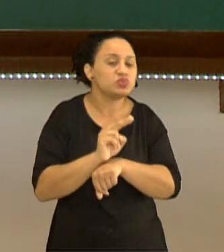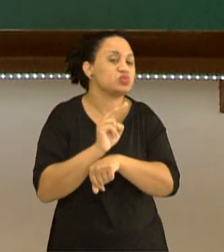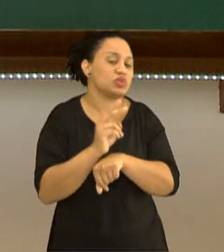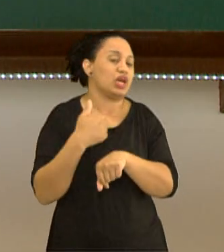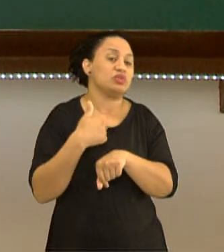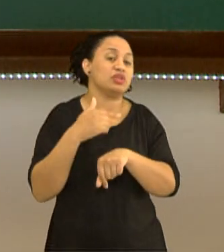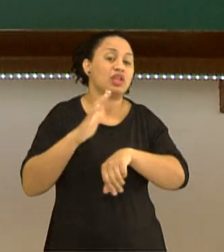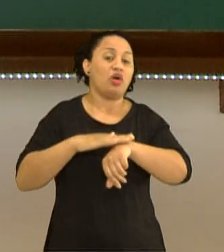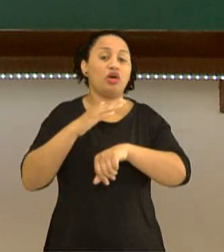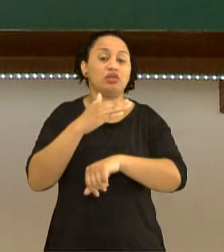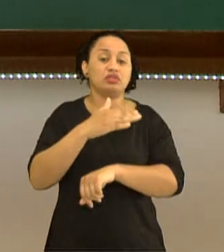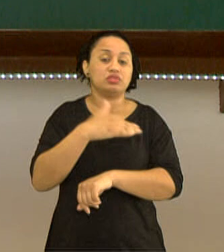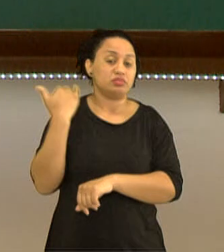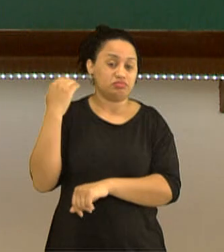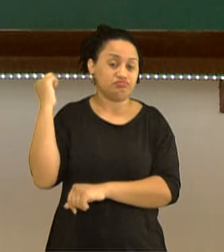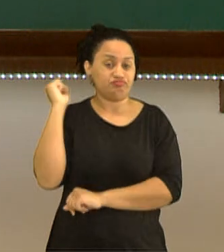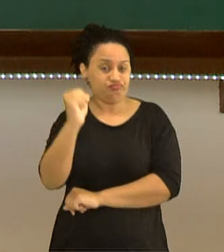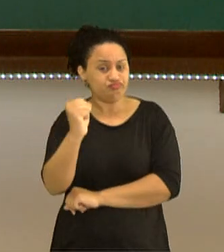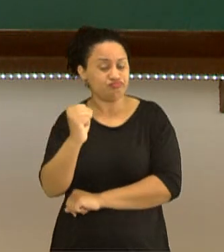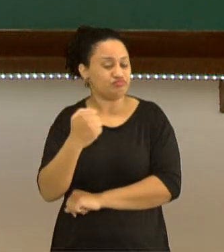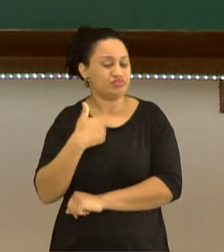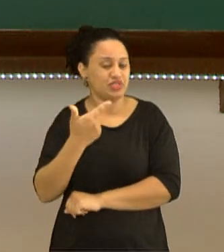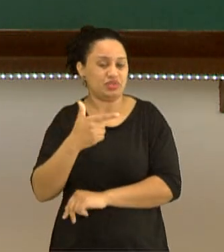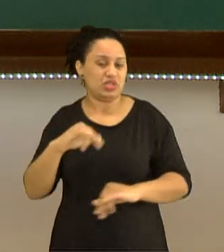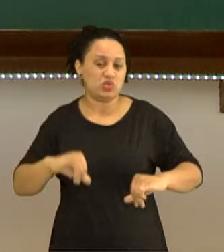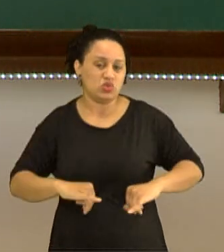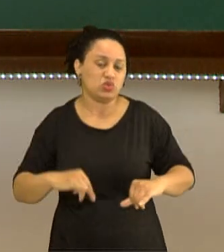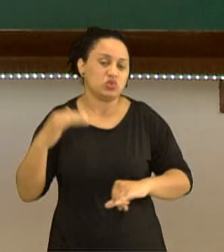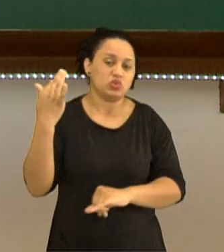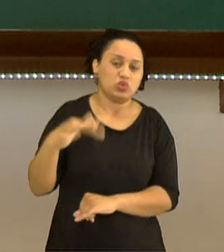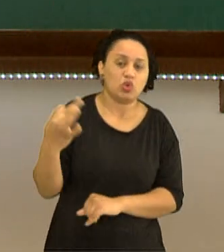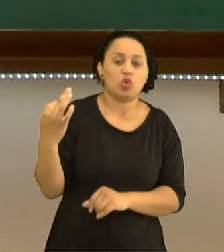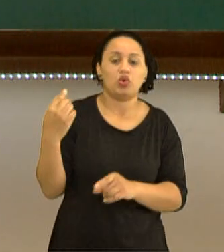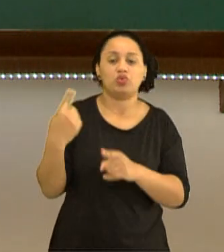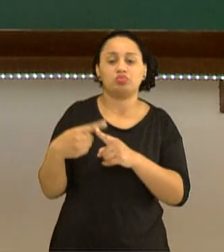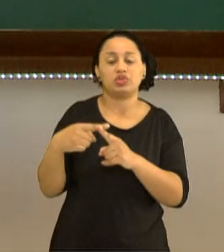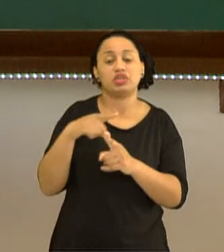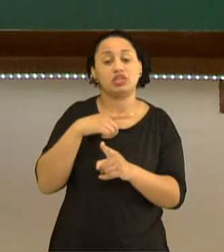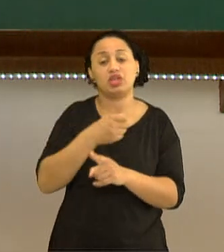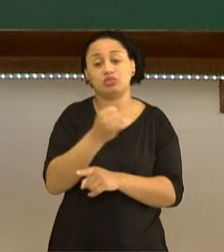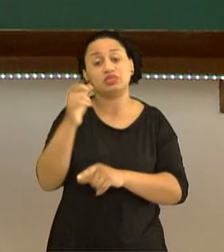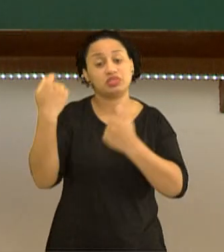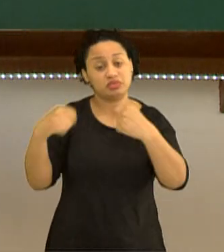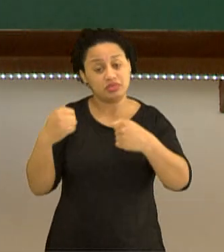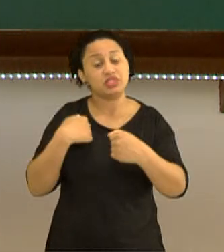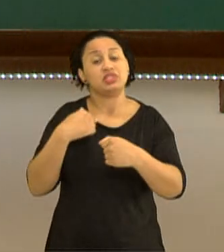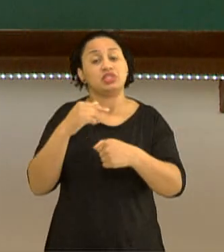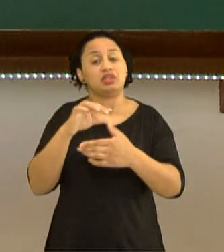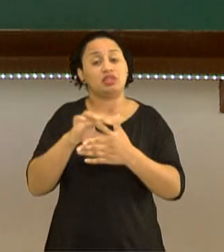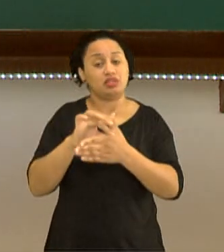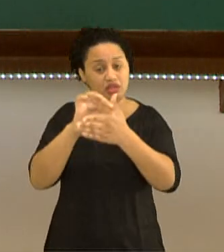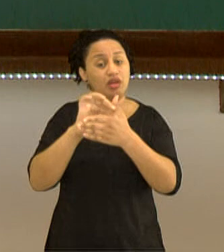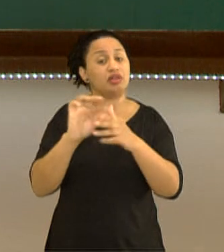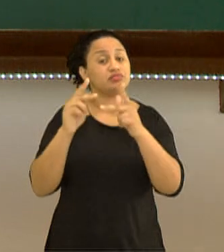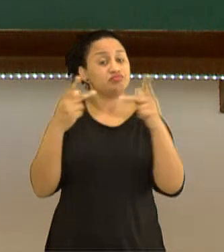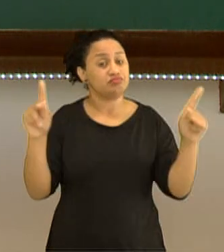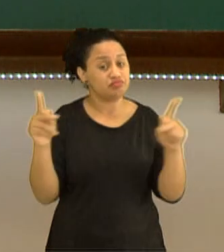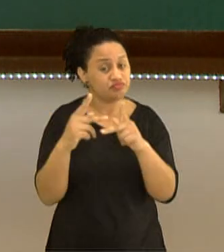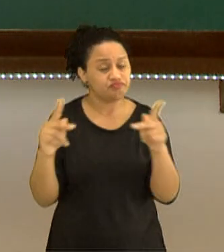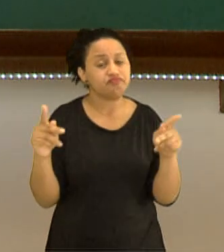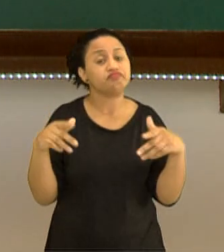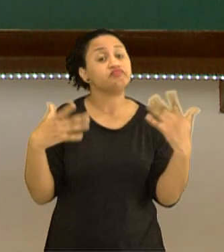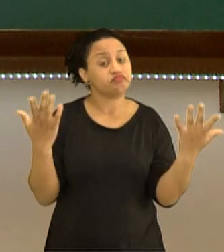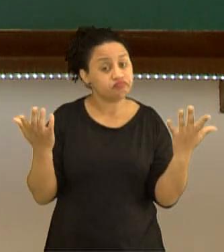haja sofrimento, para que não haja dor. Afinal de contas, tem pessoas que precisam da carne, da proteína. Isso é uma questão